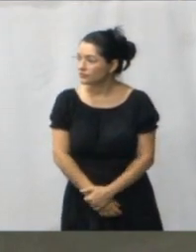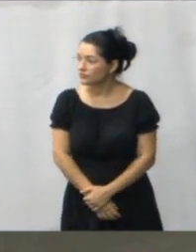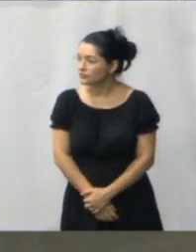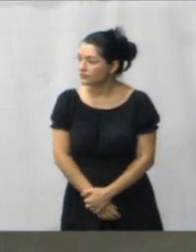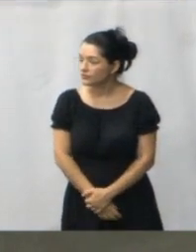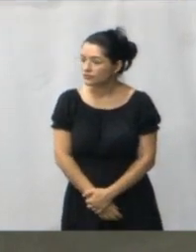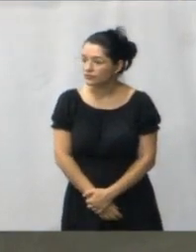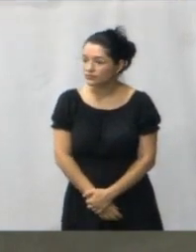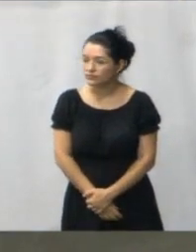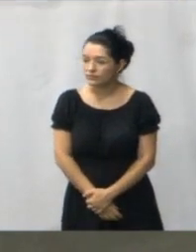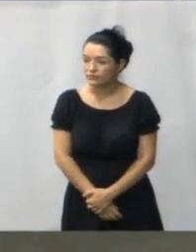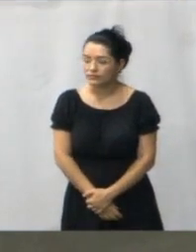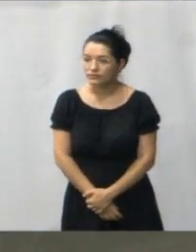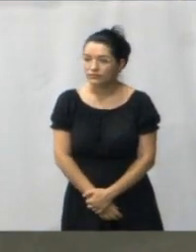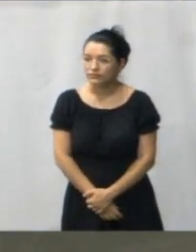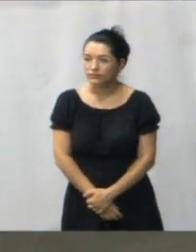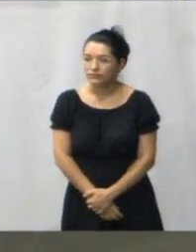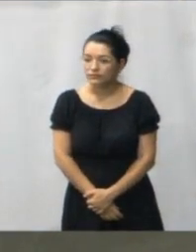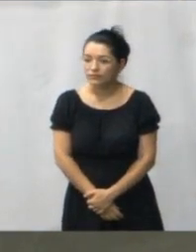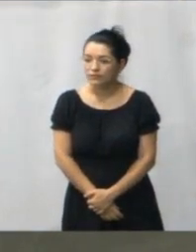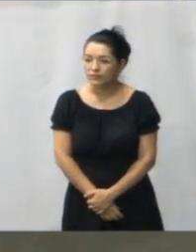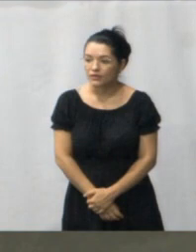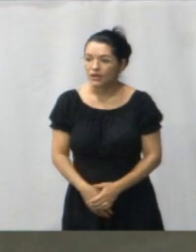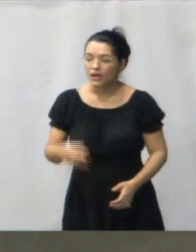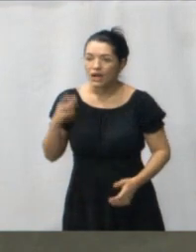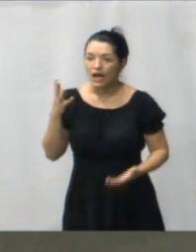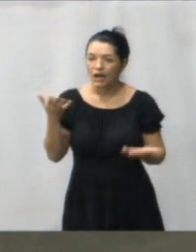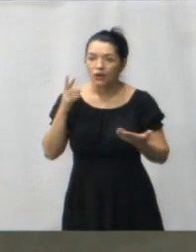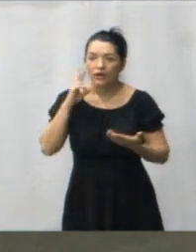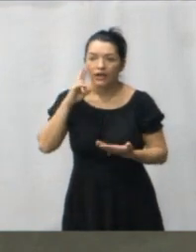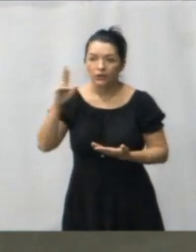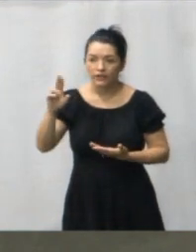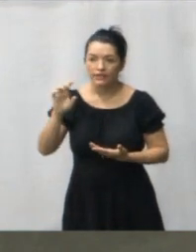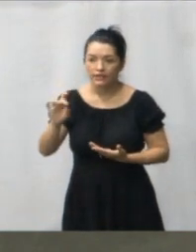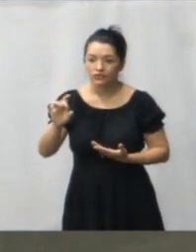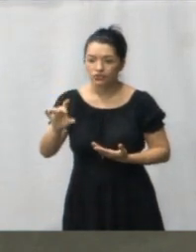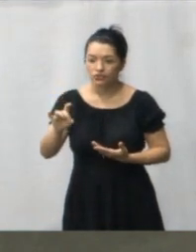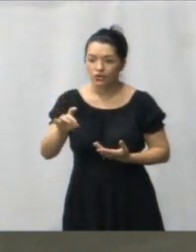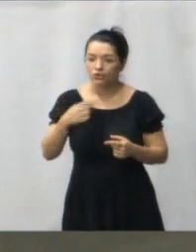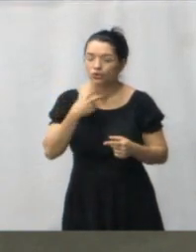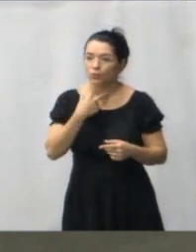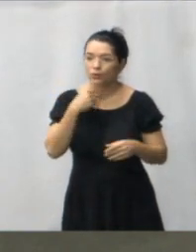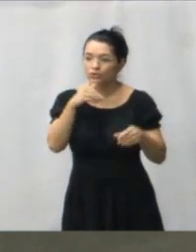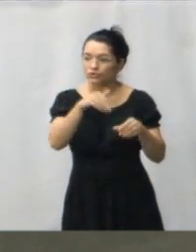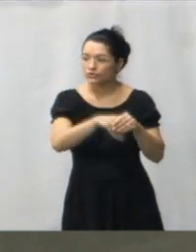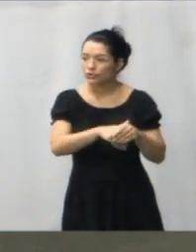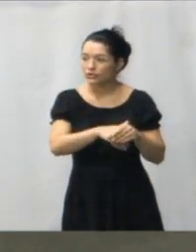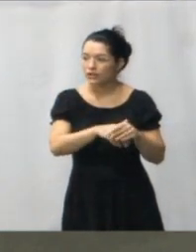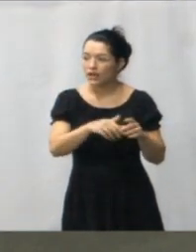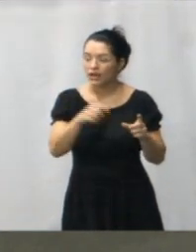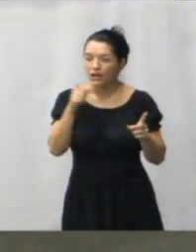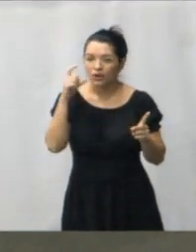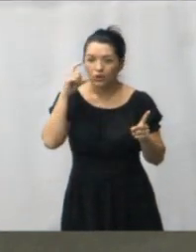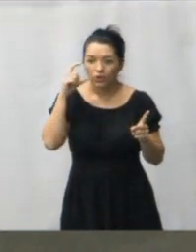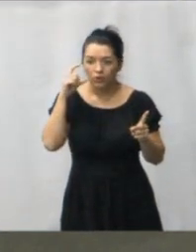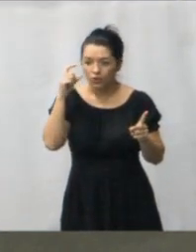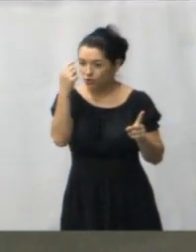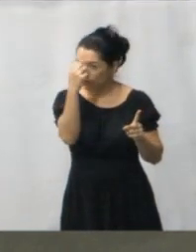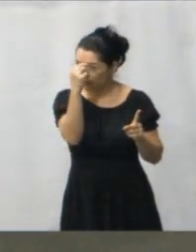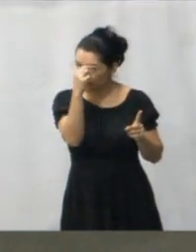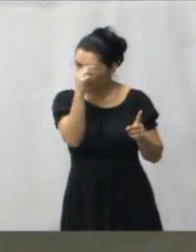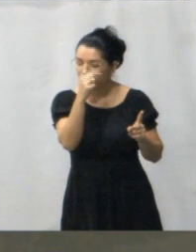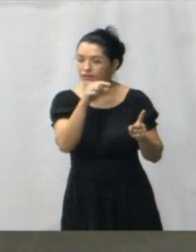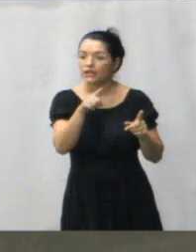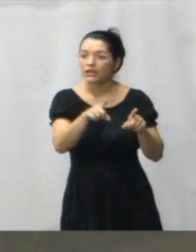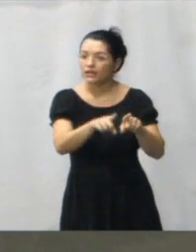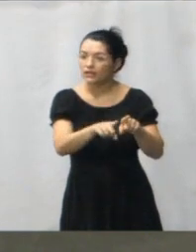Agora só os líderes. Não vota Luiz Emanuel nem Maurício. Ok, vai, vereadores? Vai. Deixa a Laura sentar aqui. Puxa. Não, tem cadeira aqui. Ó.